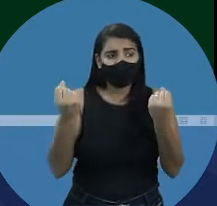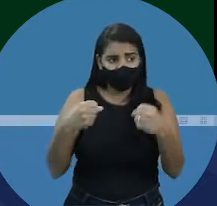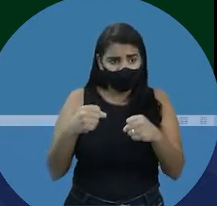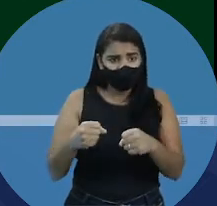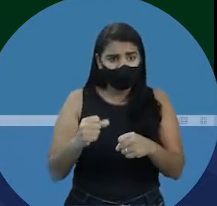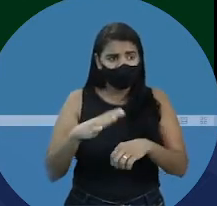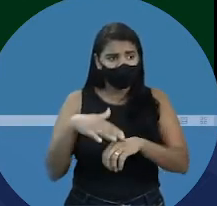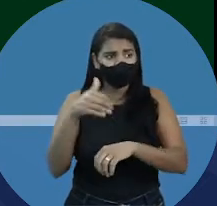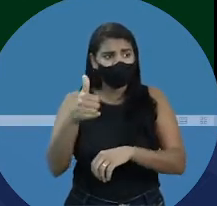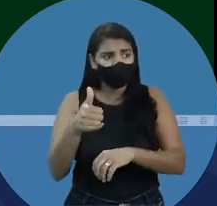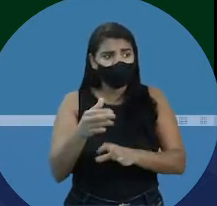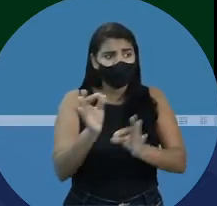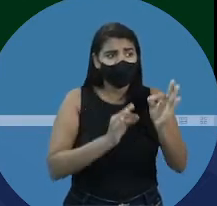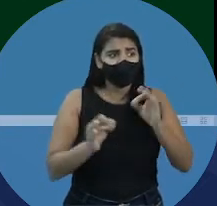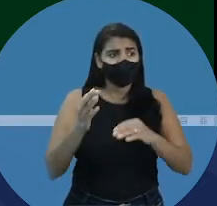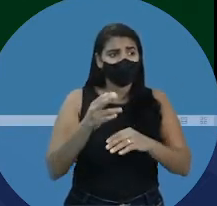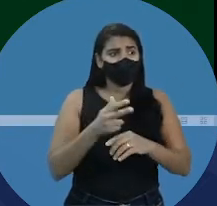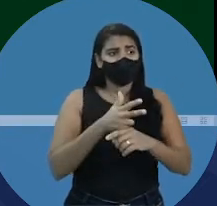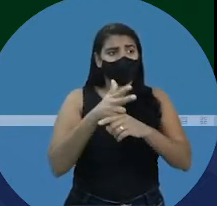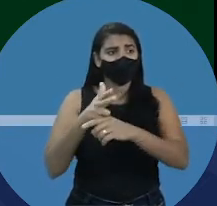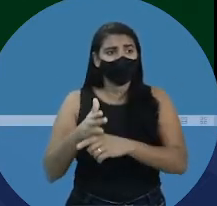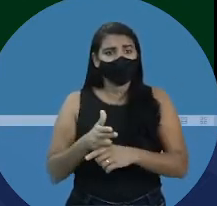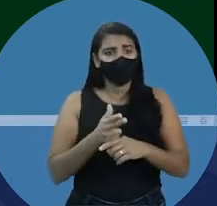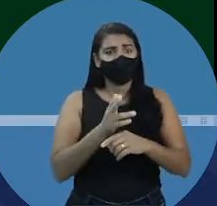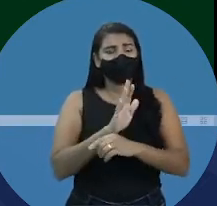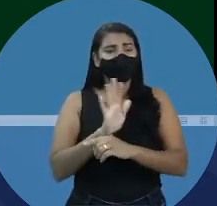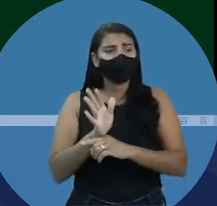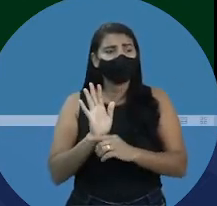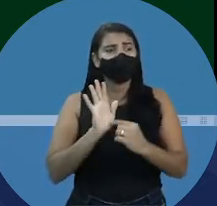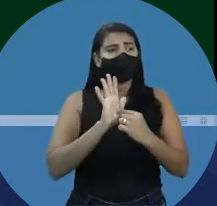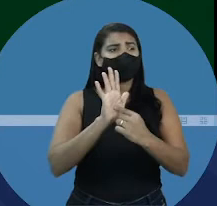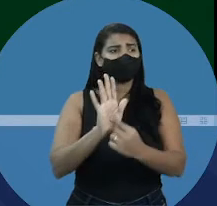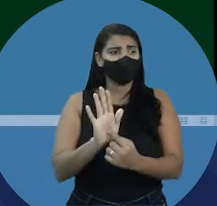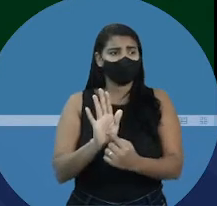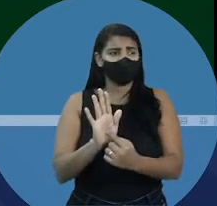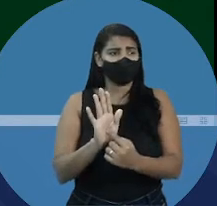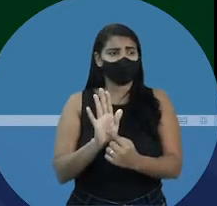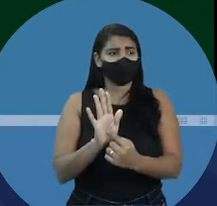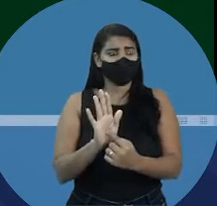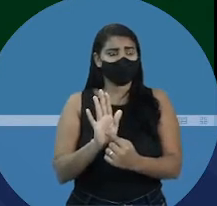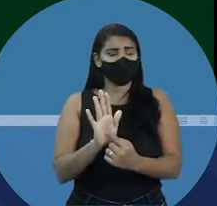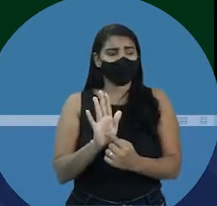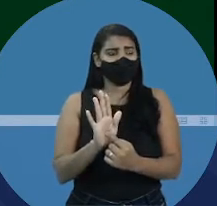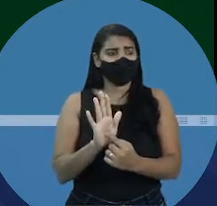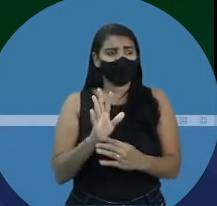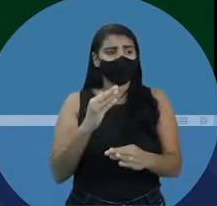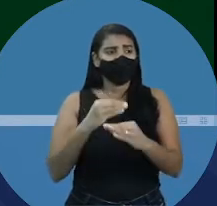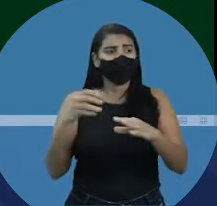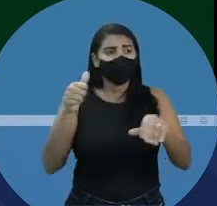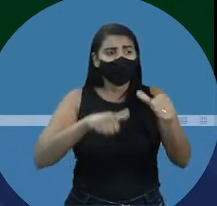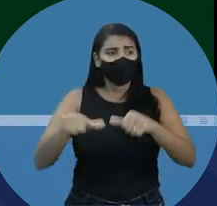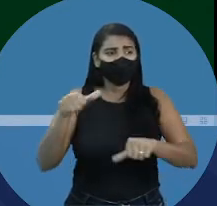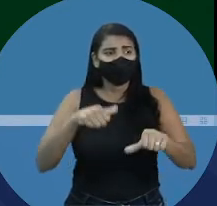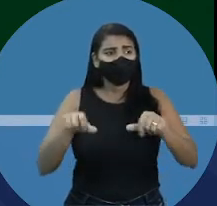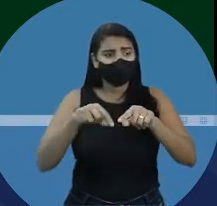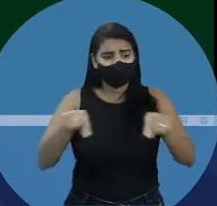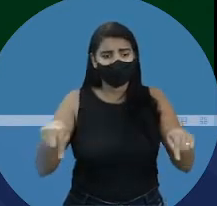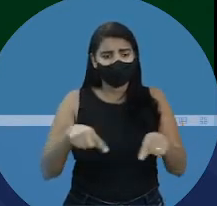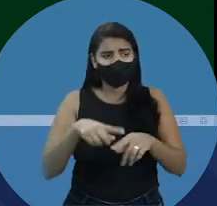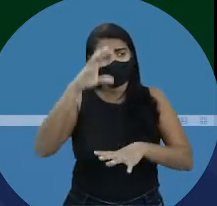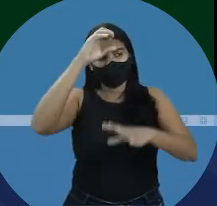daí, montaram vídeos e, destacando, a partir dessa análise do espaço não formal de